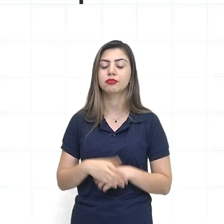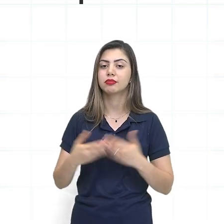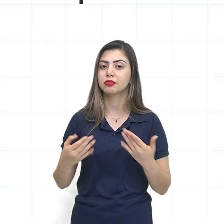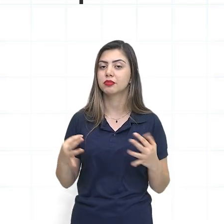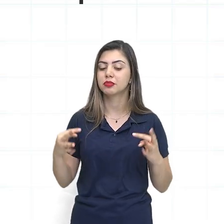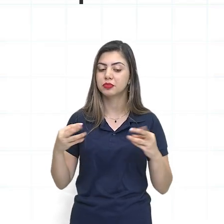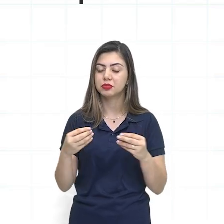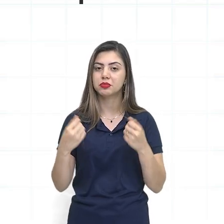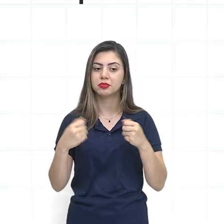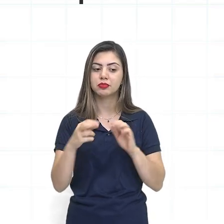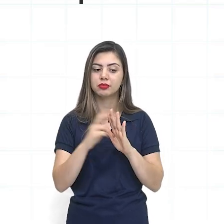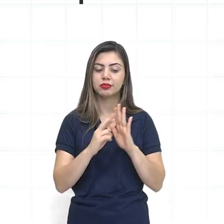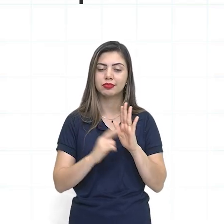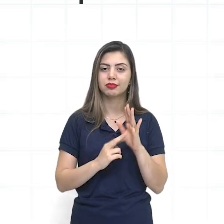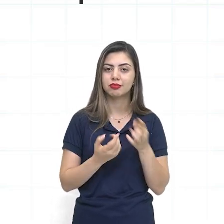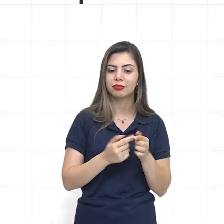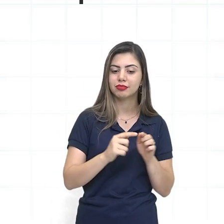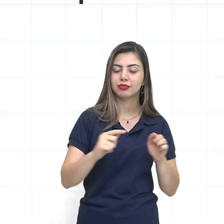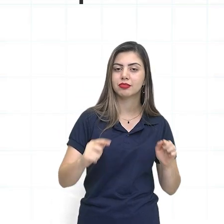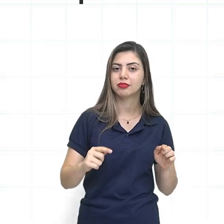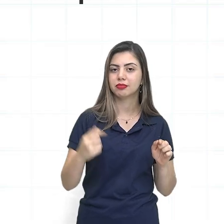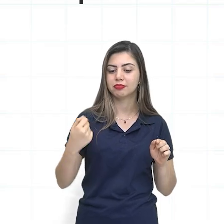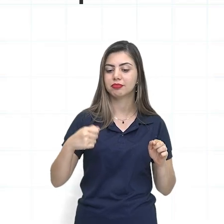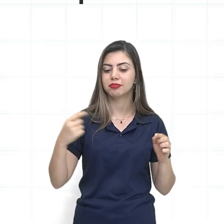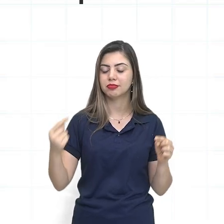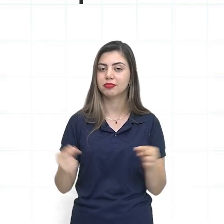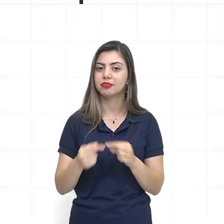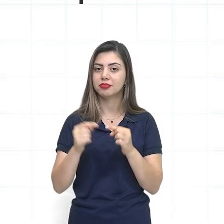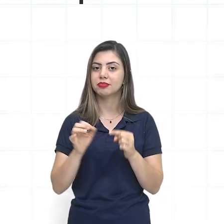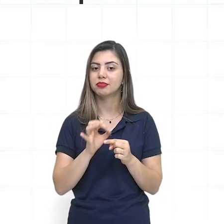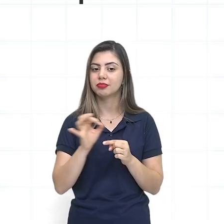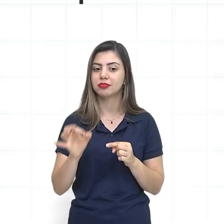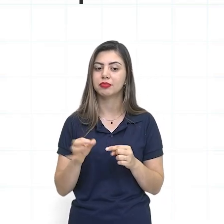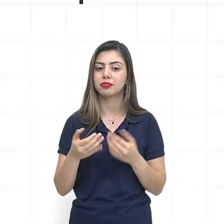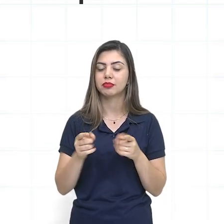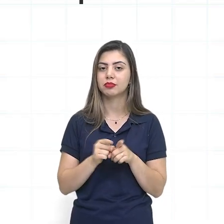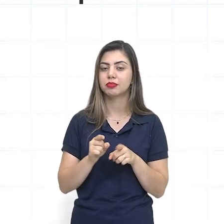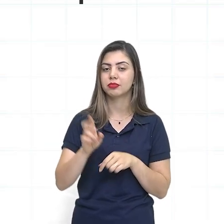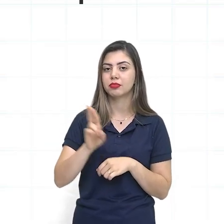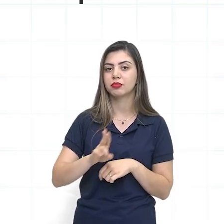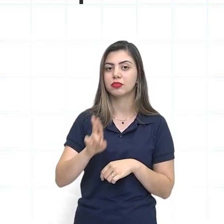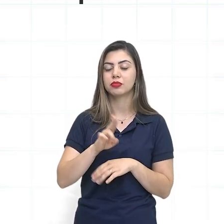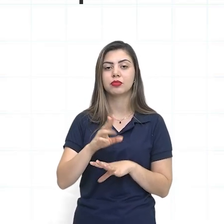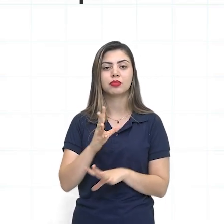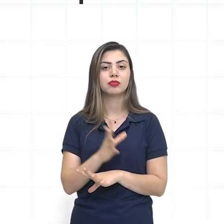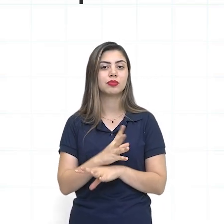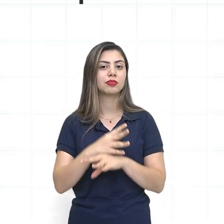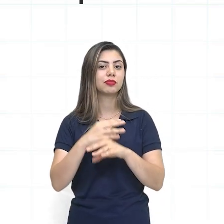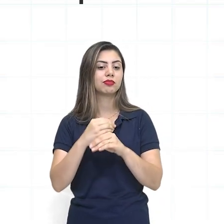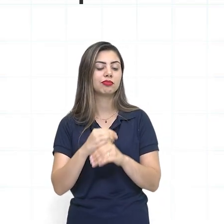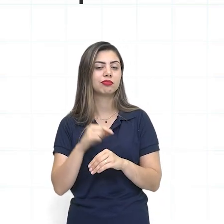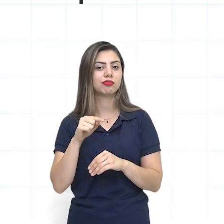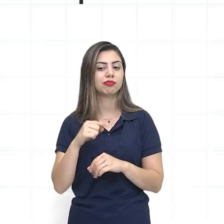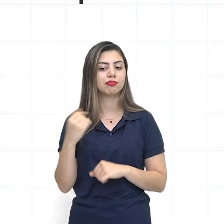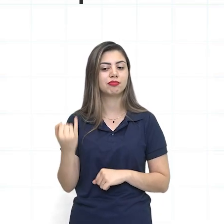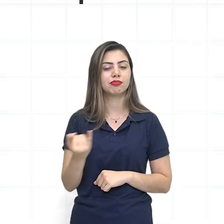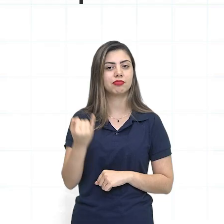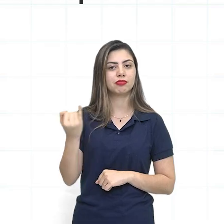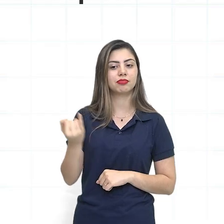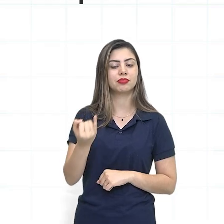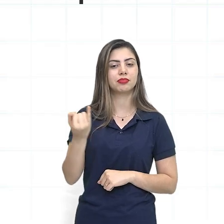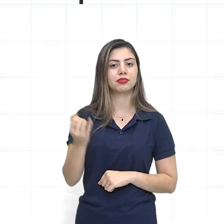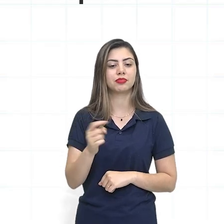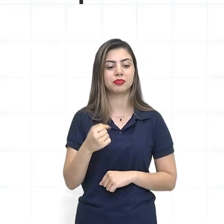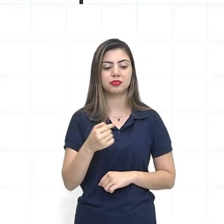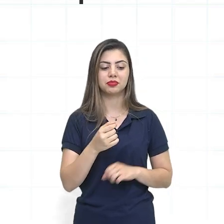que estão de acordo com as normas gramaticais, né? O uso das conjunções, que também elas têm um papel fundamental